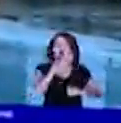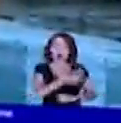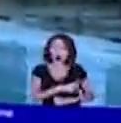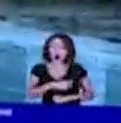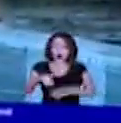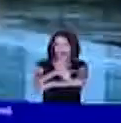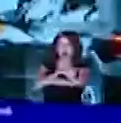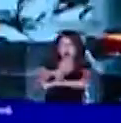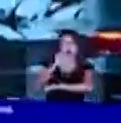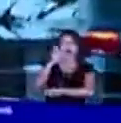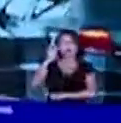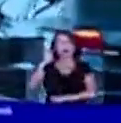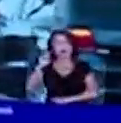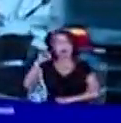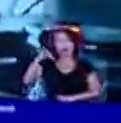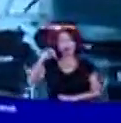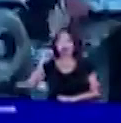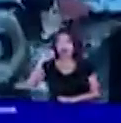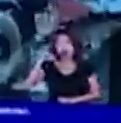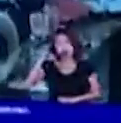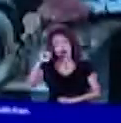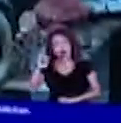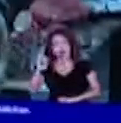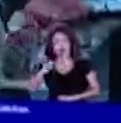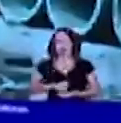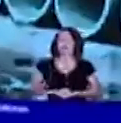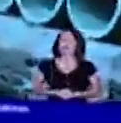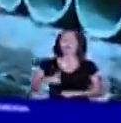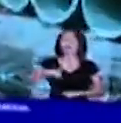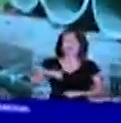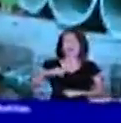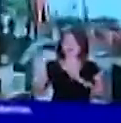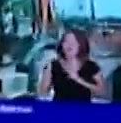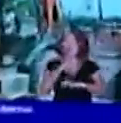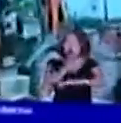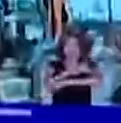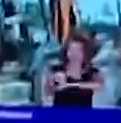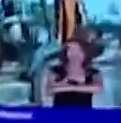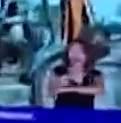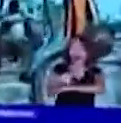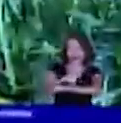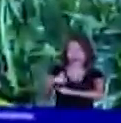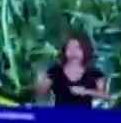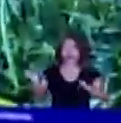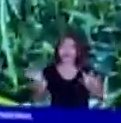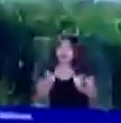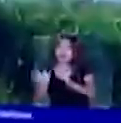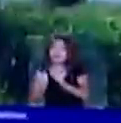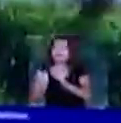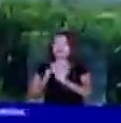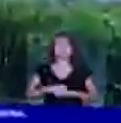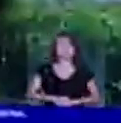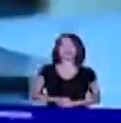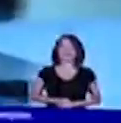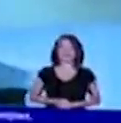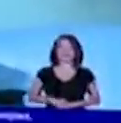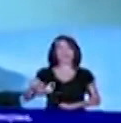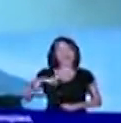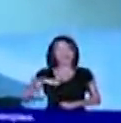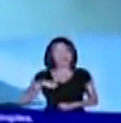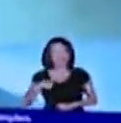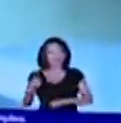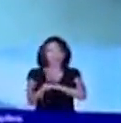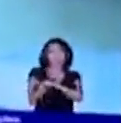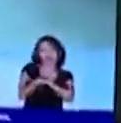desse documento. Ou seja, é o sonho de ter o título de propriedade registrado na sua mão. A gente sabe que vai haver